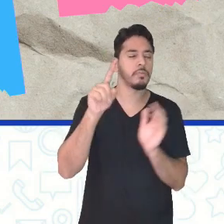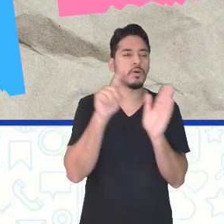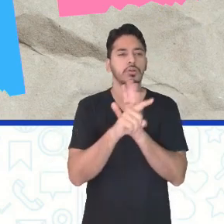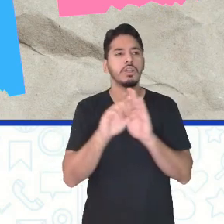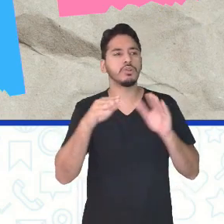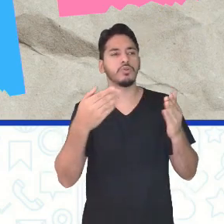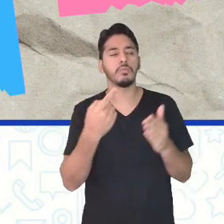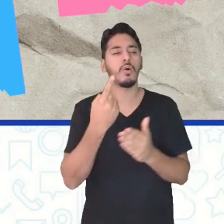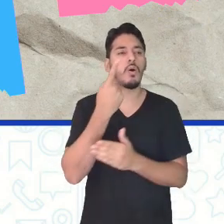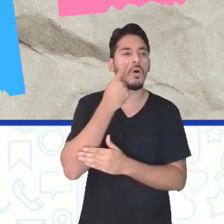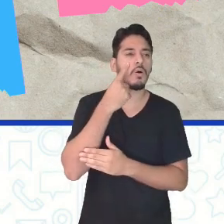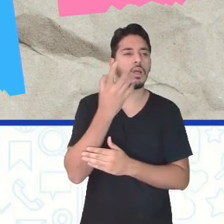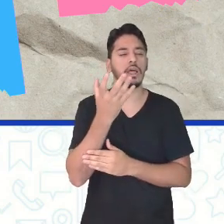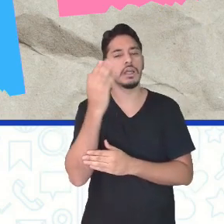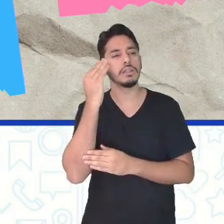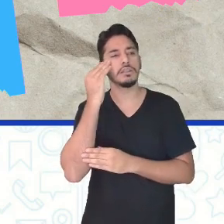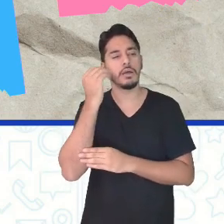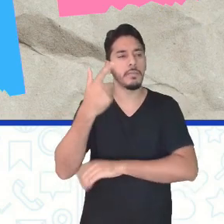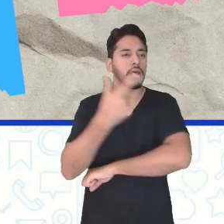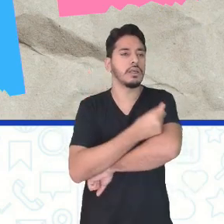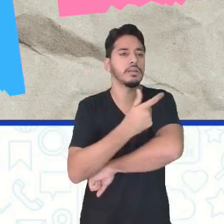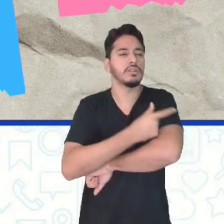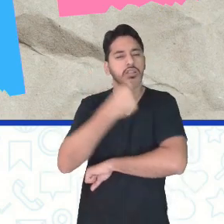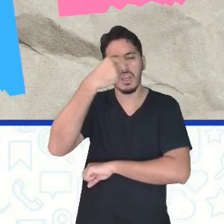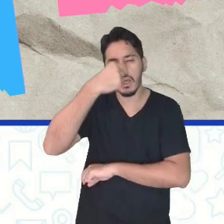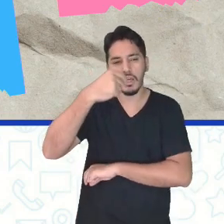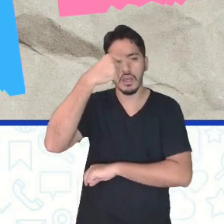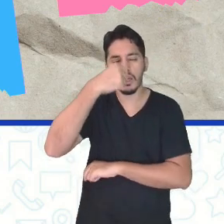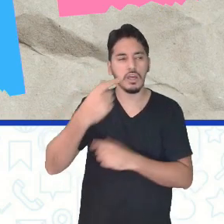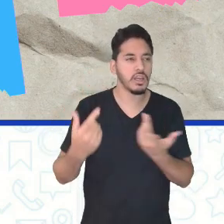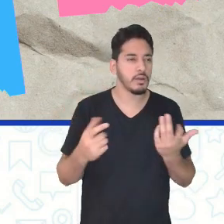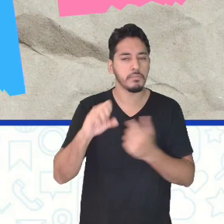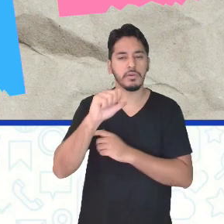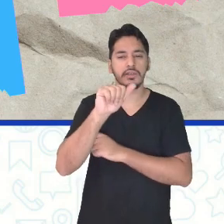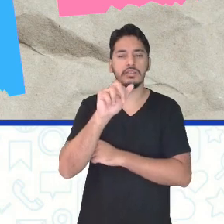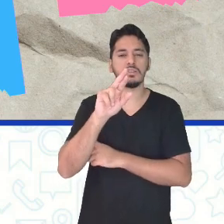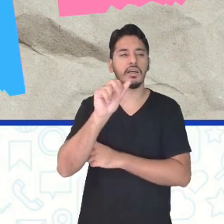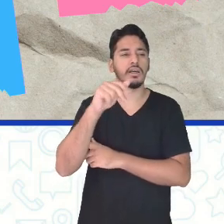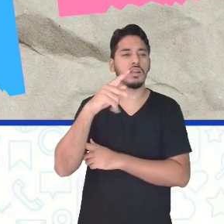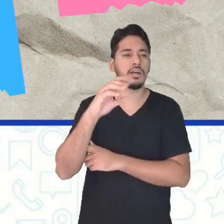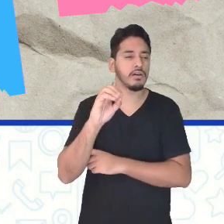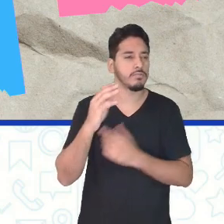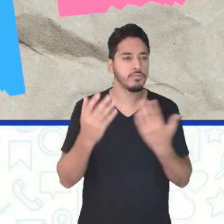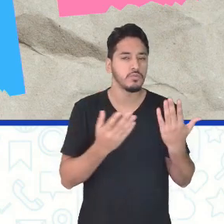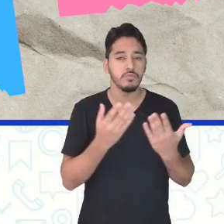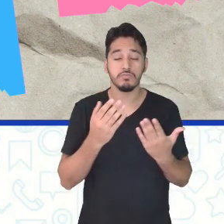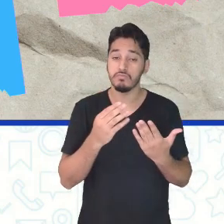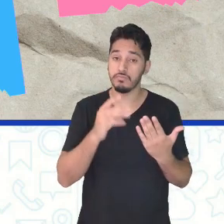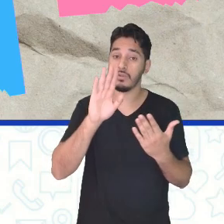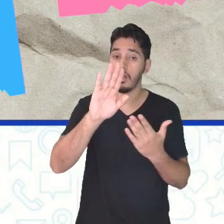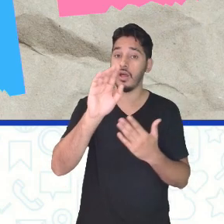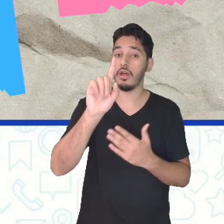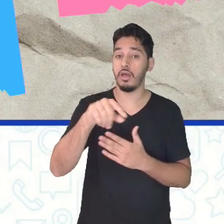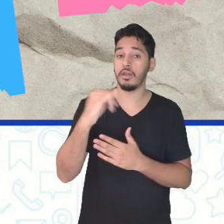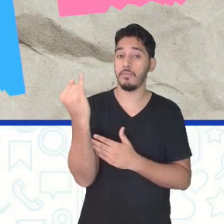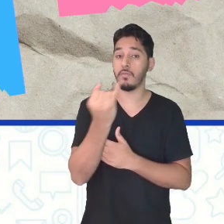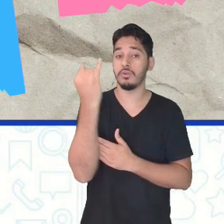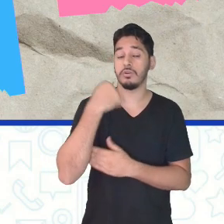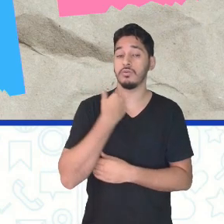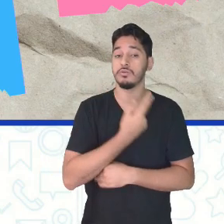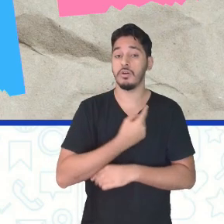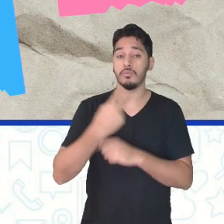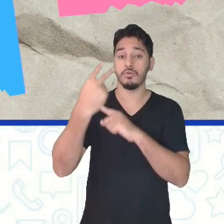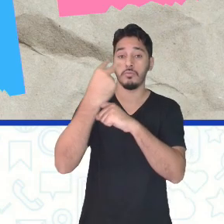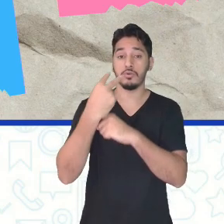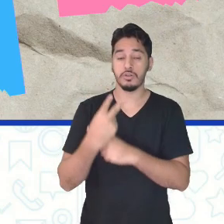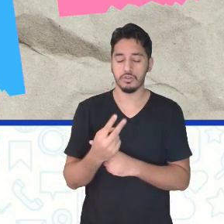respeito desses pontos de vacinação para gripe e também de sarampo. É muito importante, gente, estarmos protegidos. Então, além da vacina